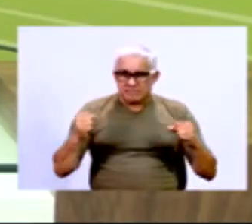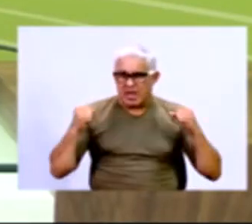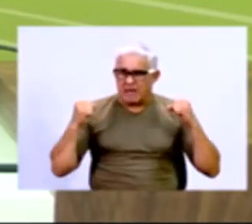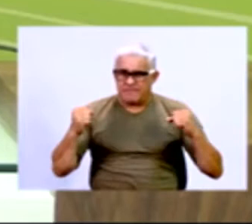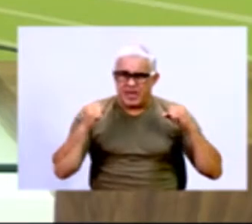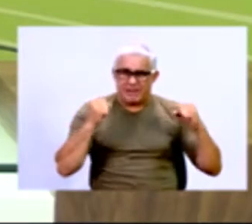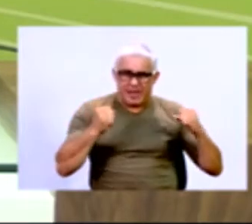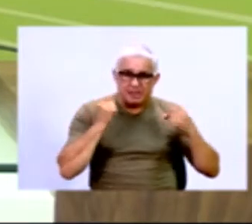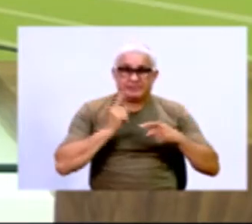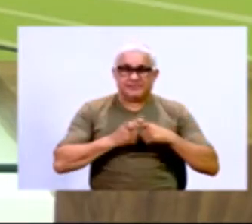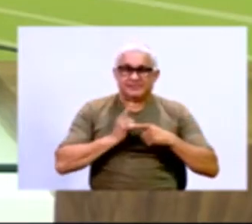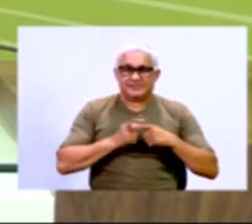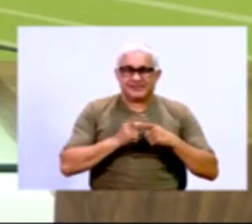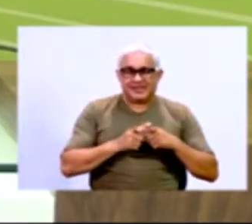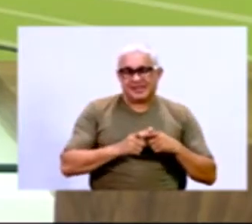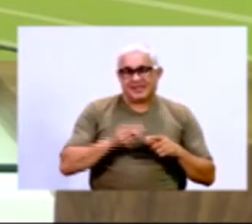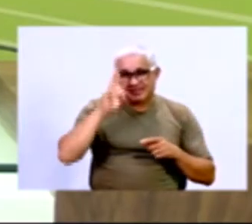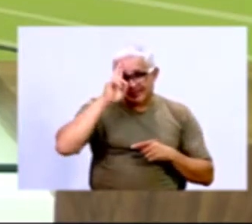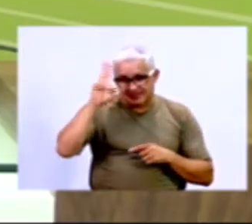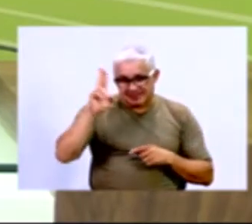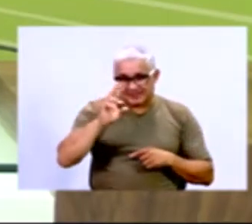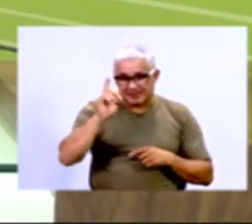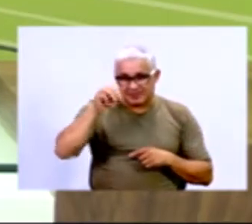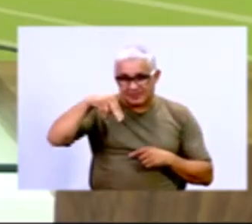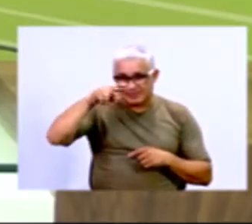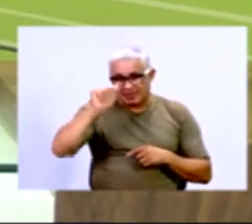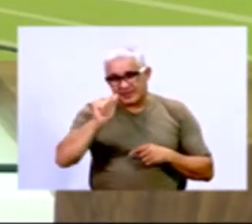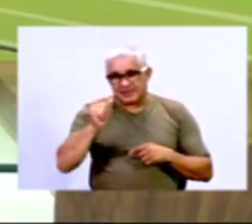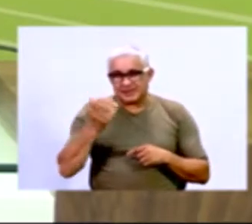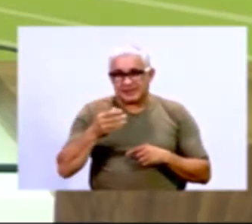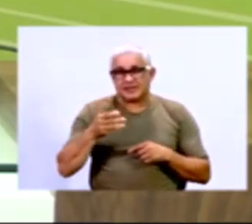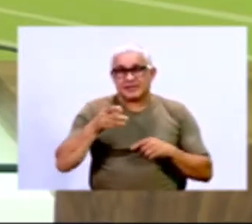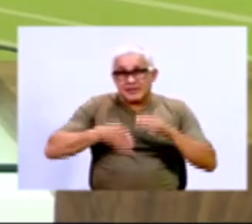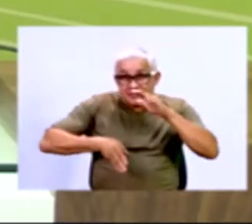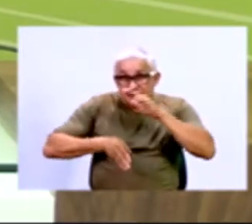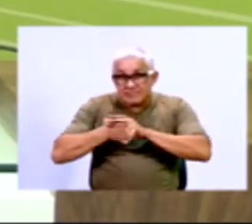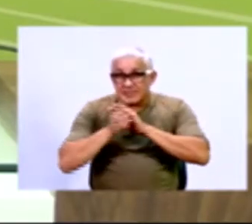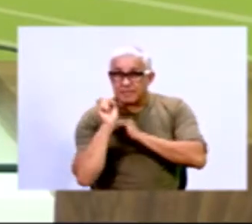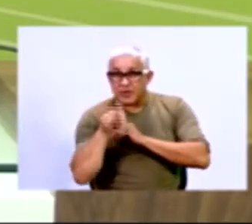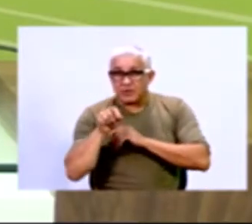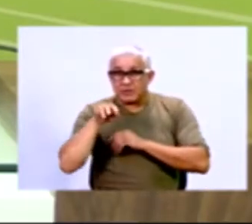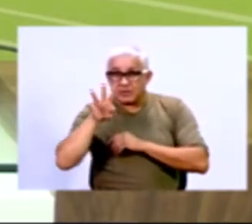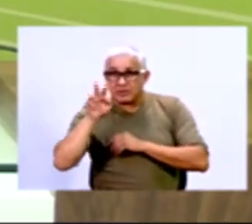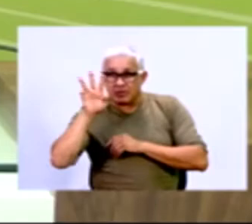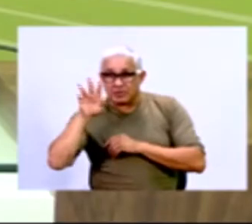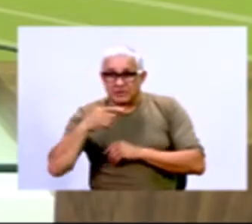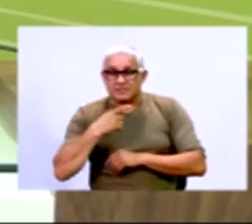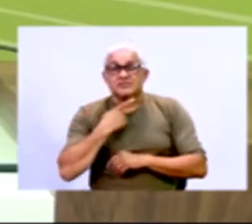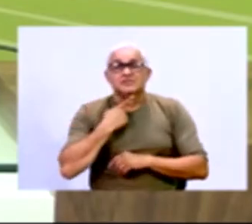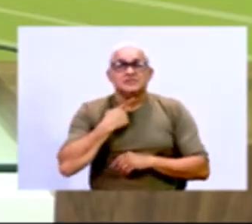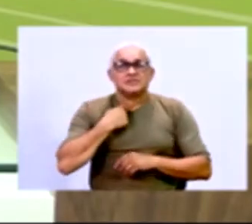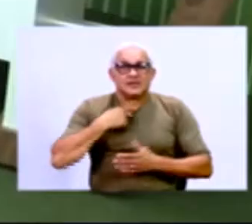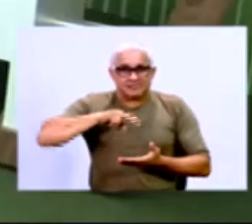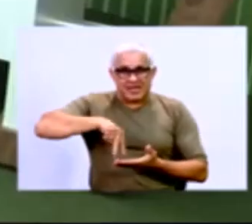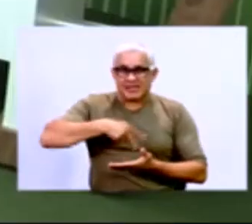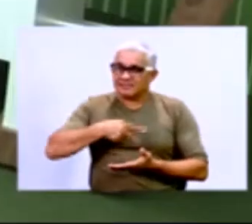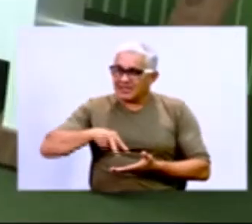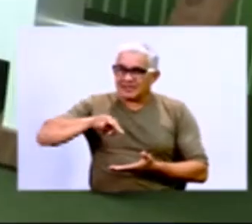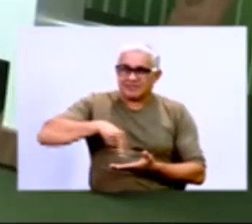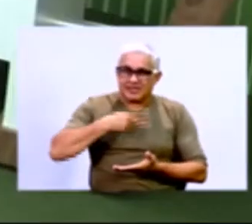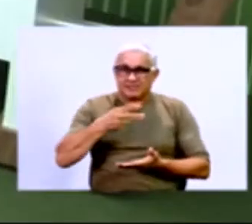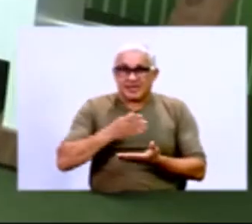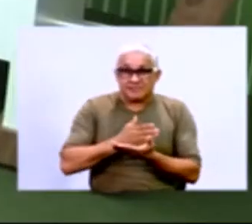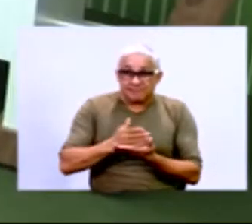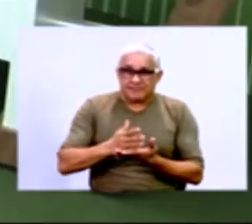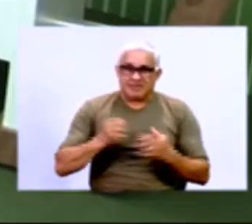porque a proprietária queria que quando a pessoa acessasse aquele site, tivesse aquela vontade de dançar e